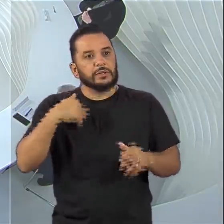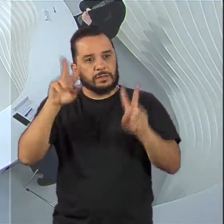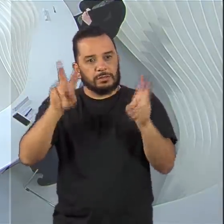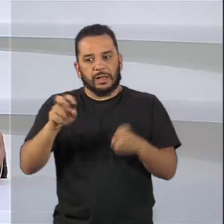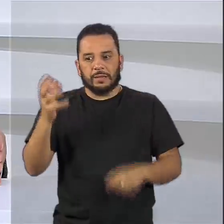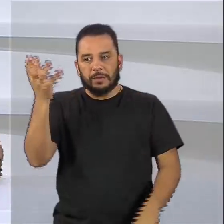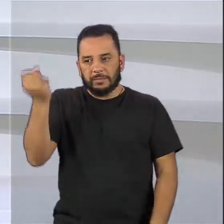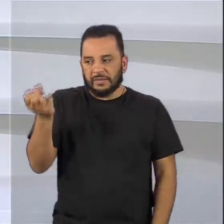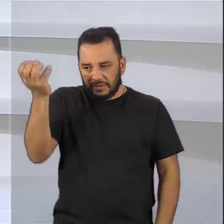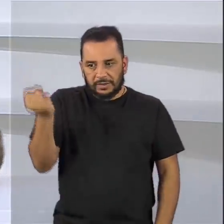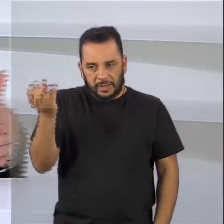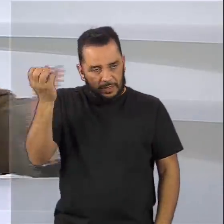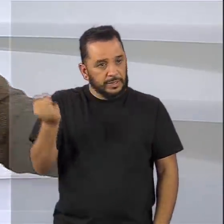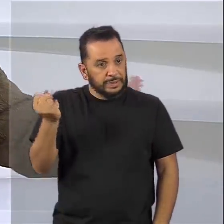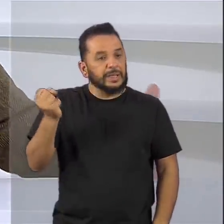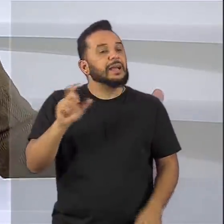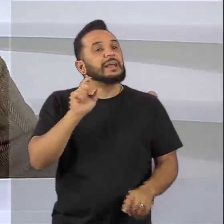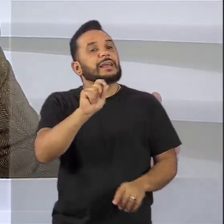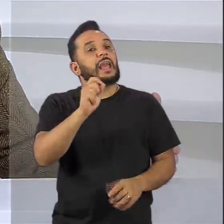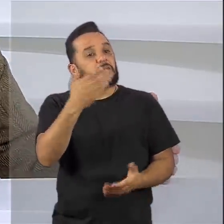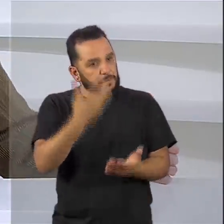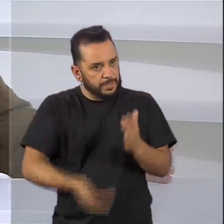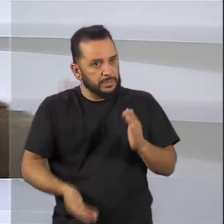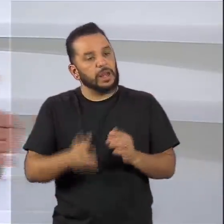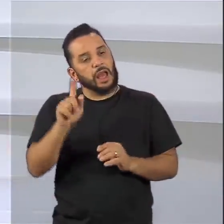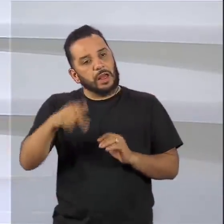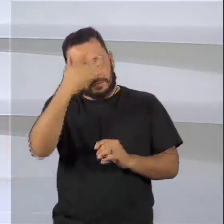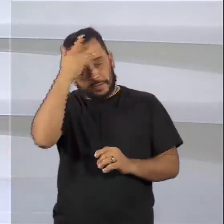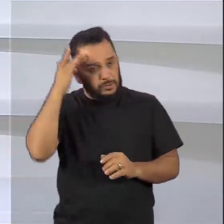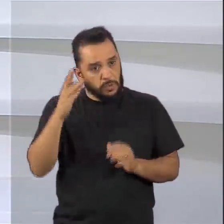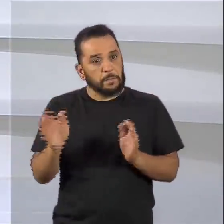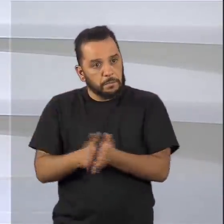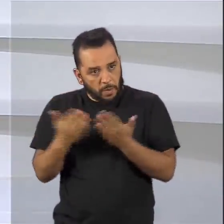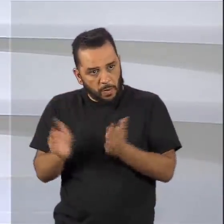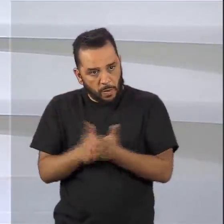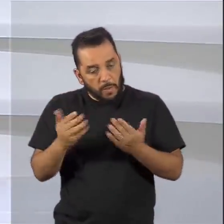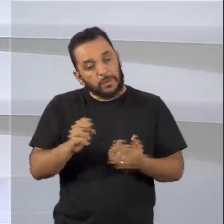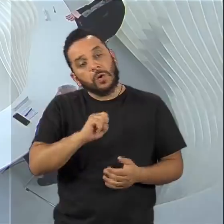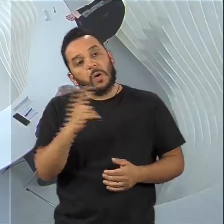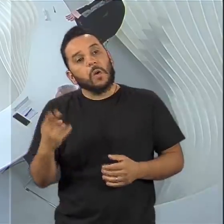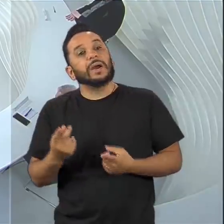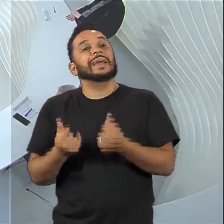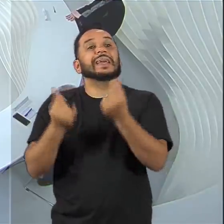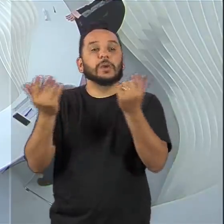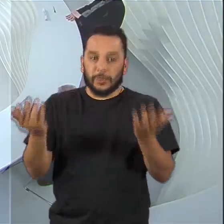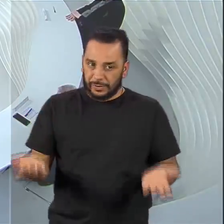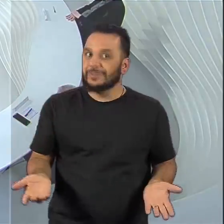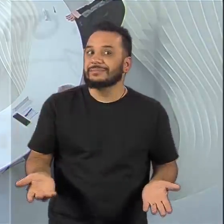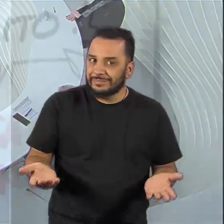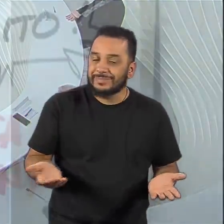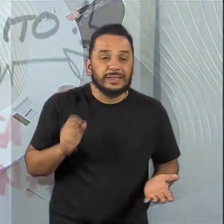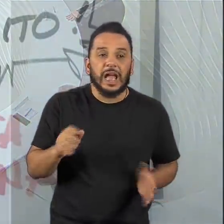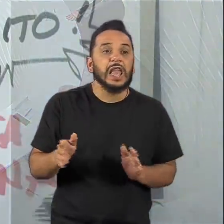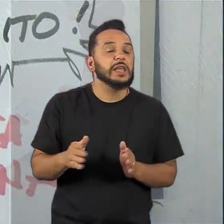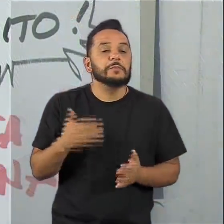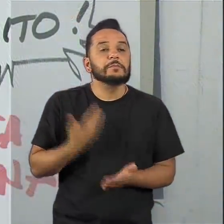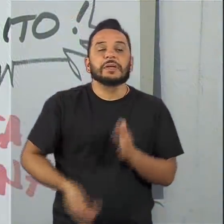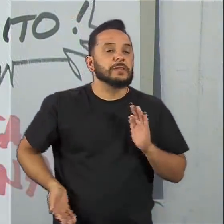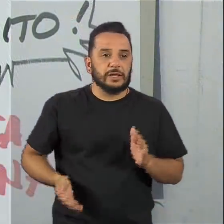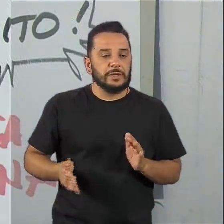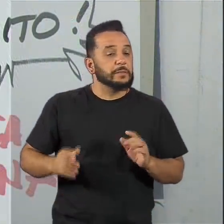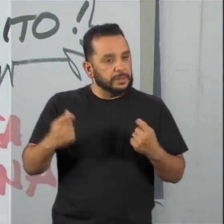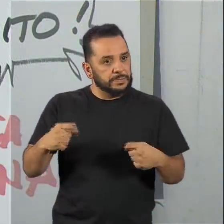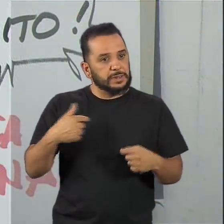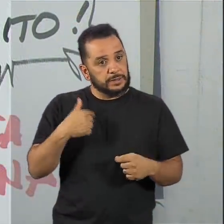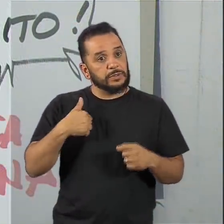gente precisa saber que quem vai sair perdendo são os mais pobres ou se vão ser os mais ricos. Eu acho que essa é a questão que está em cima da mesa. E ninguém tem coragem